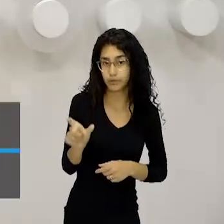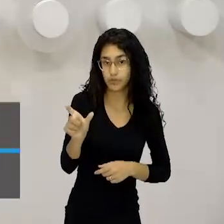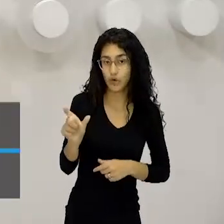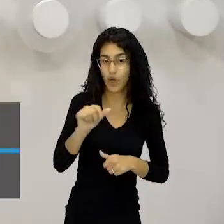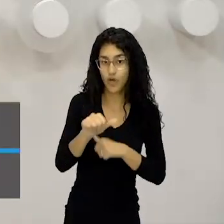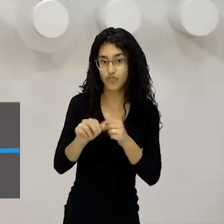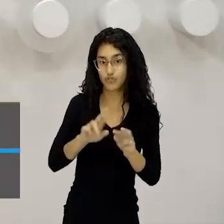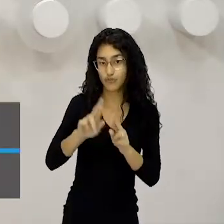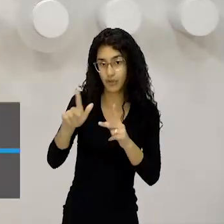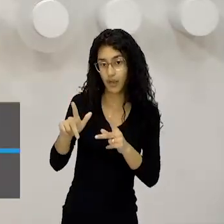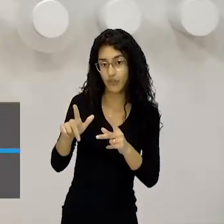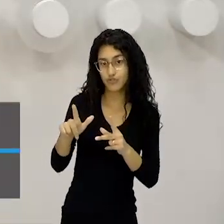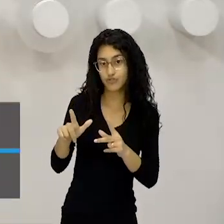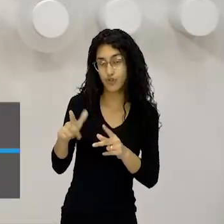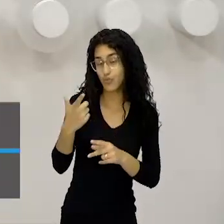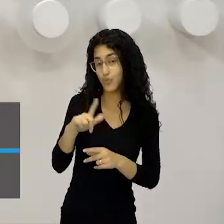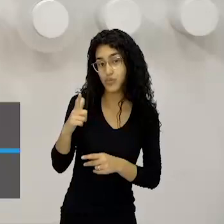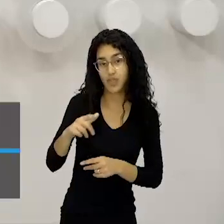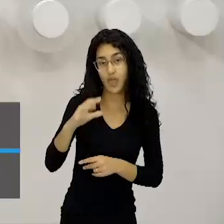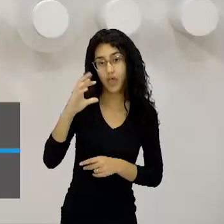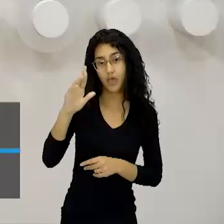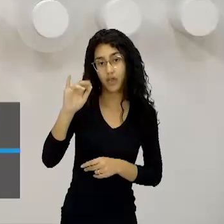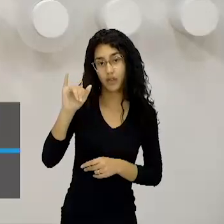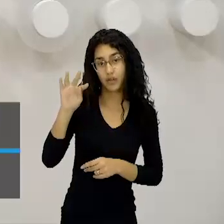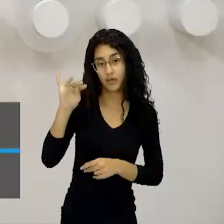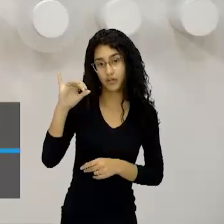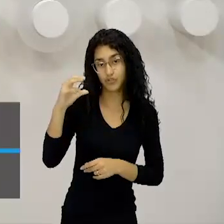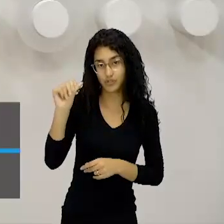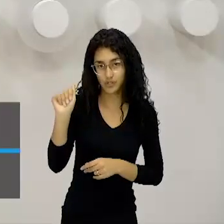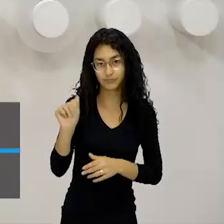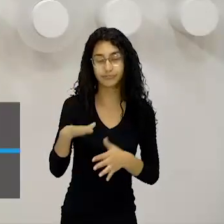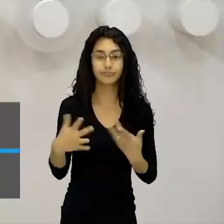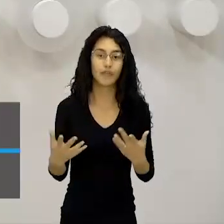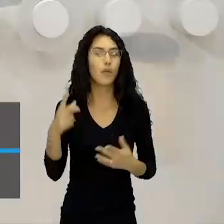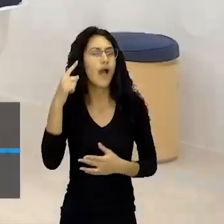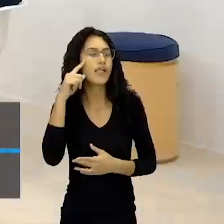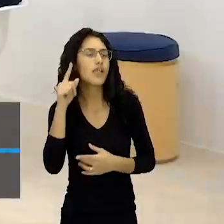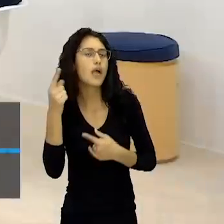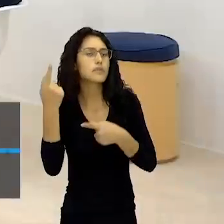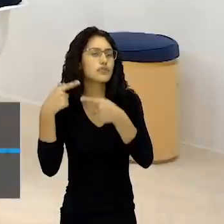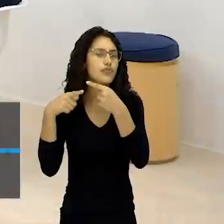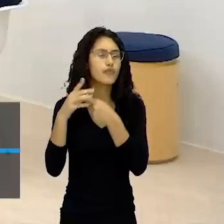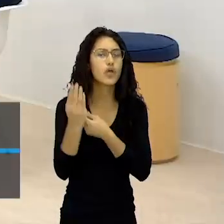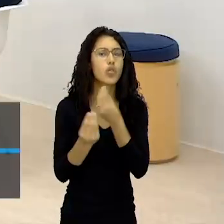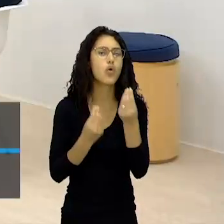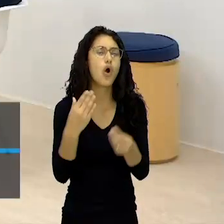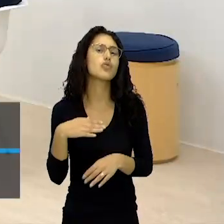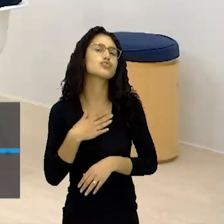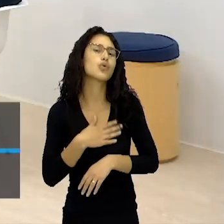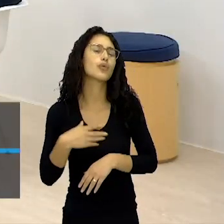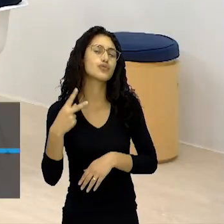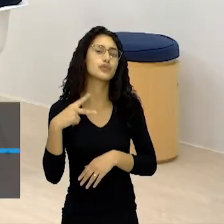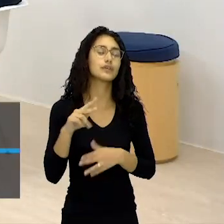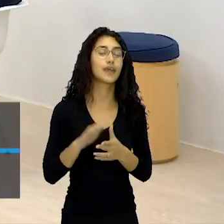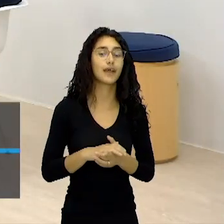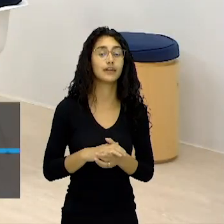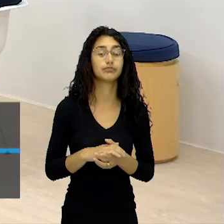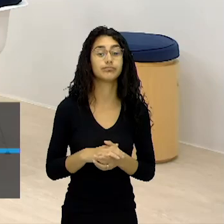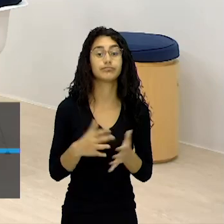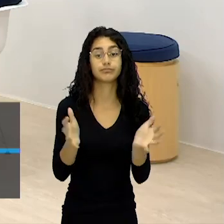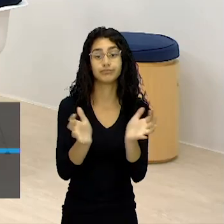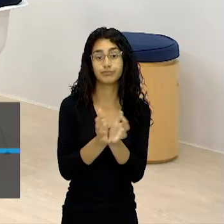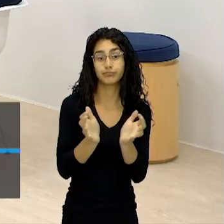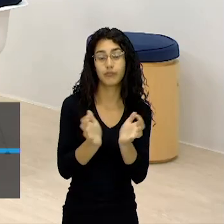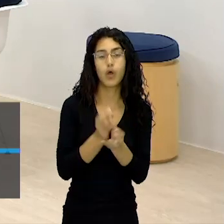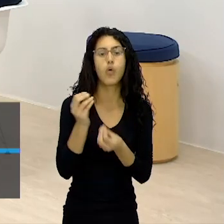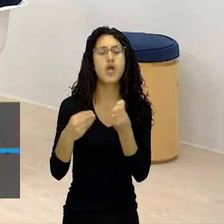Então, essa é a ideia para ele estar construindo e estar desenvolvendo quais são os gostos dele. Dentro do plano de ação, o que